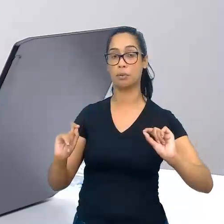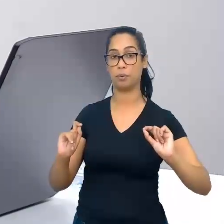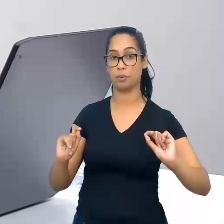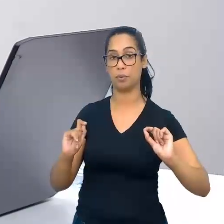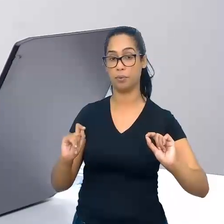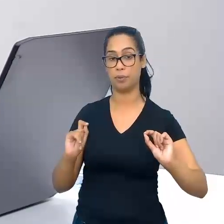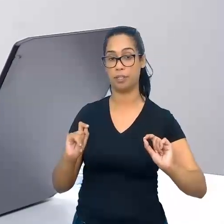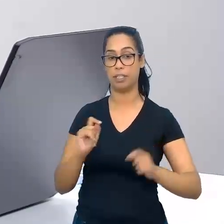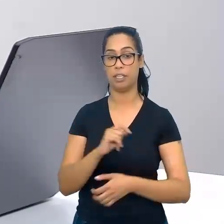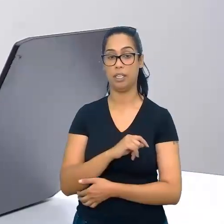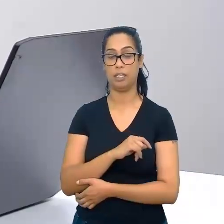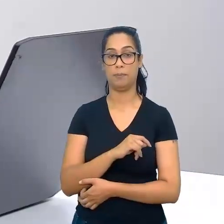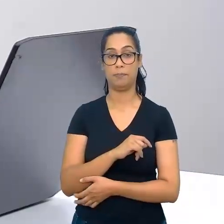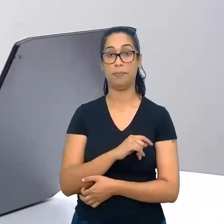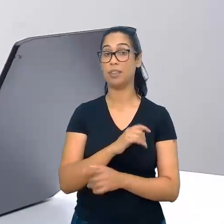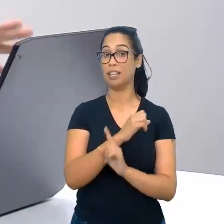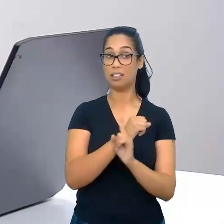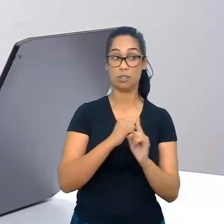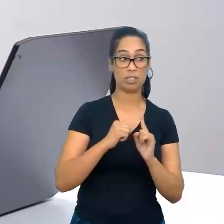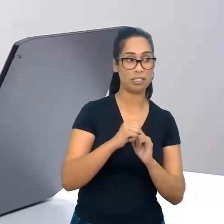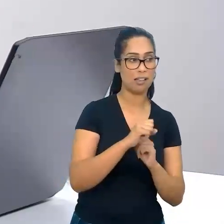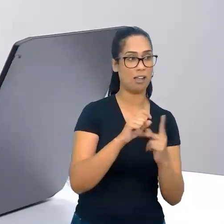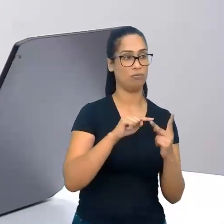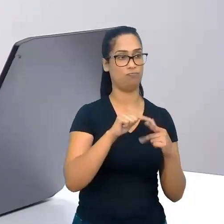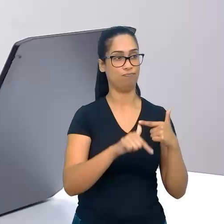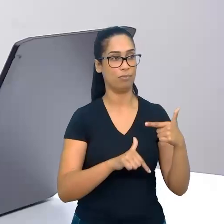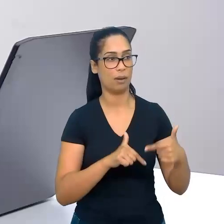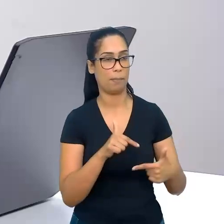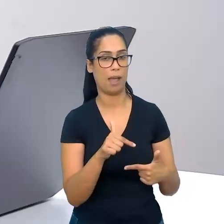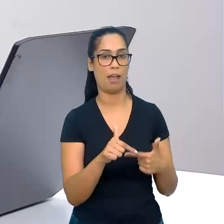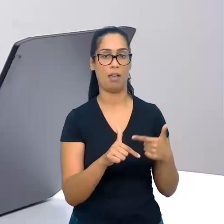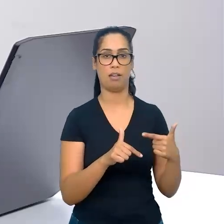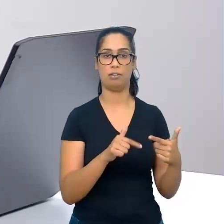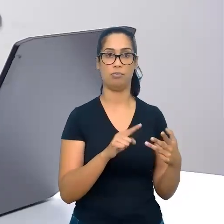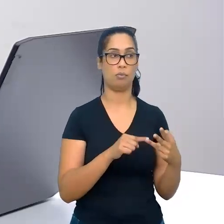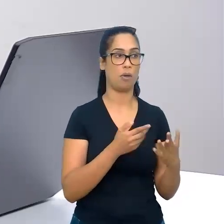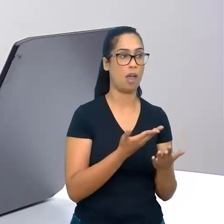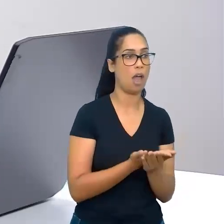de trabalho da nossa sociedade na qual estamos ali inseridos